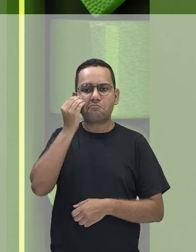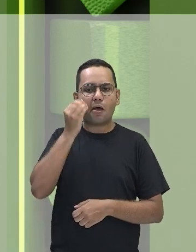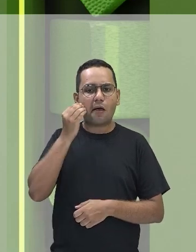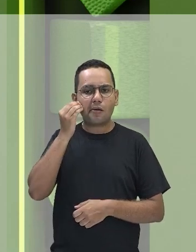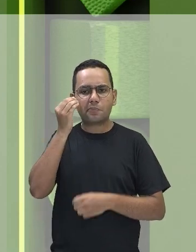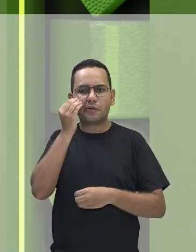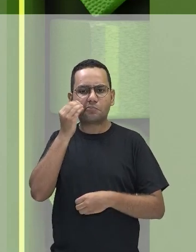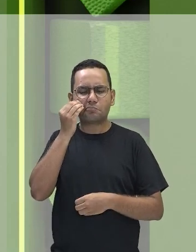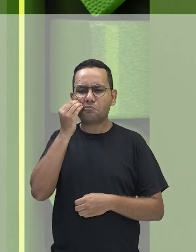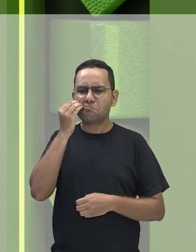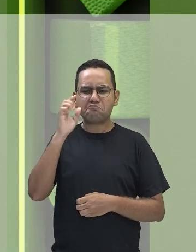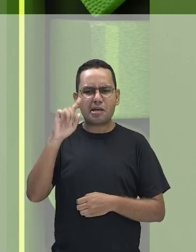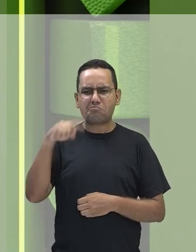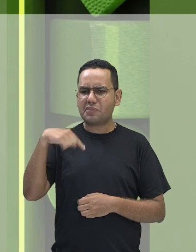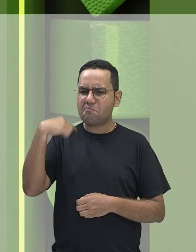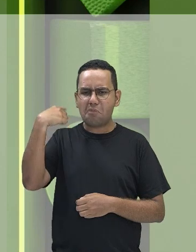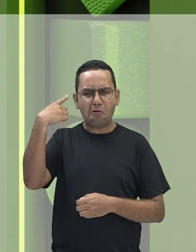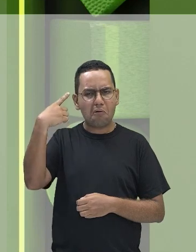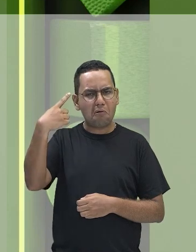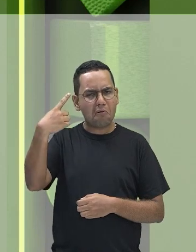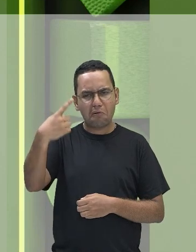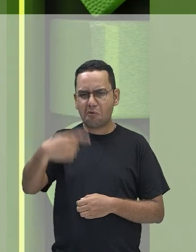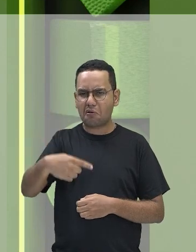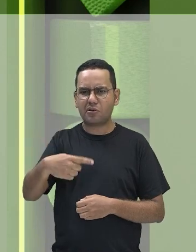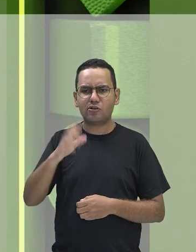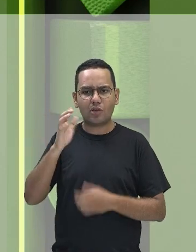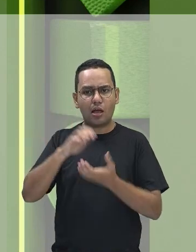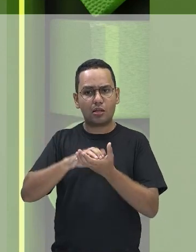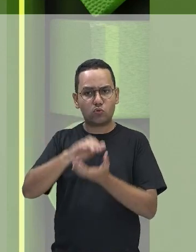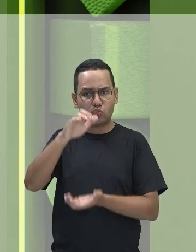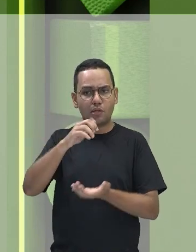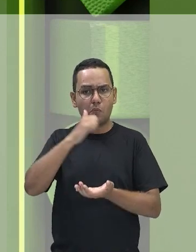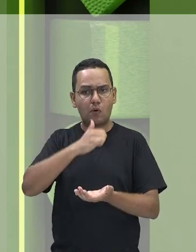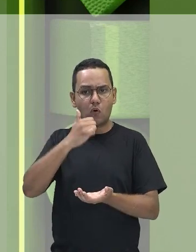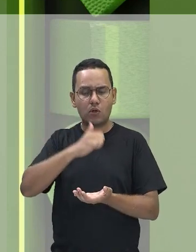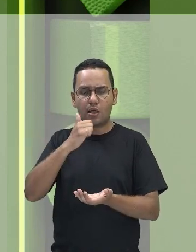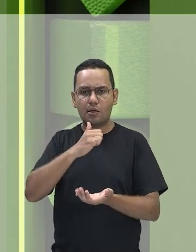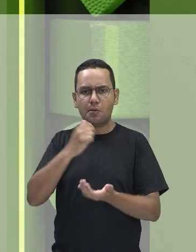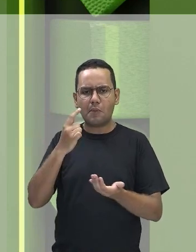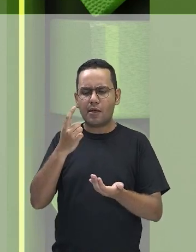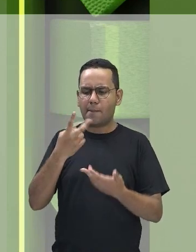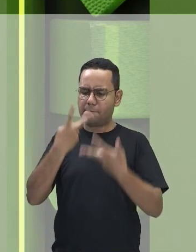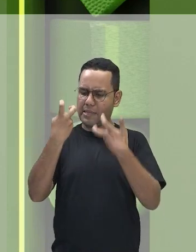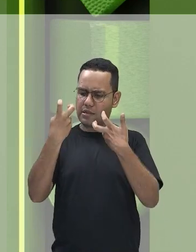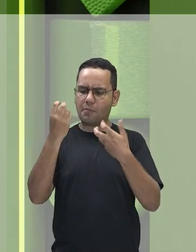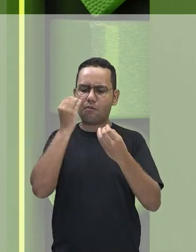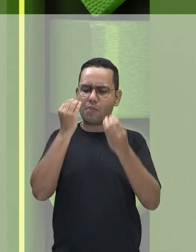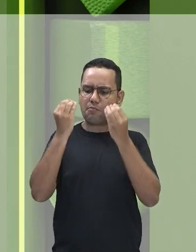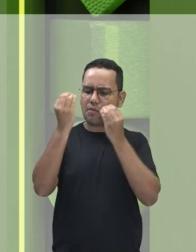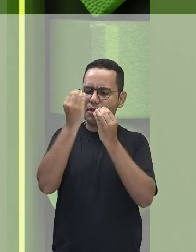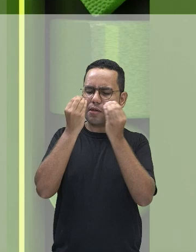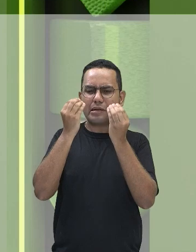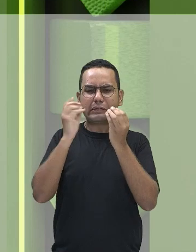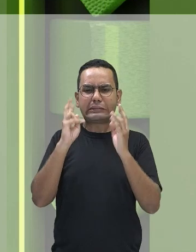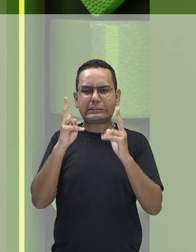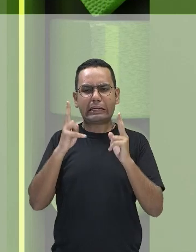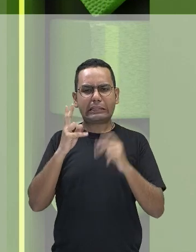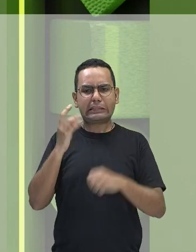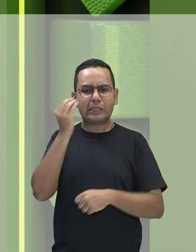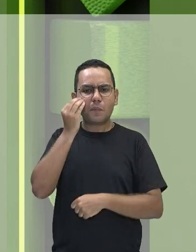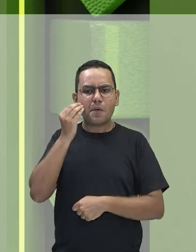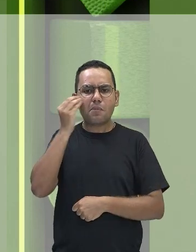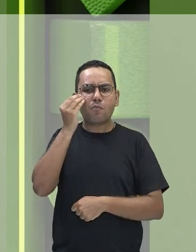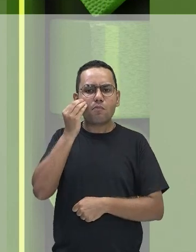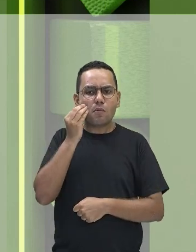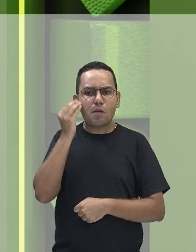São espinhas na fase adulta, quando a mulher já passou ali da infância e adolescência, mas mesmo assim ela